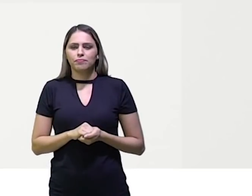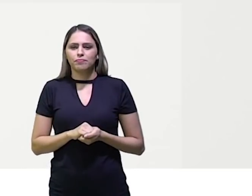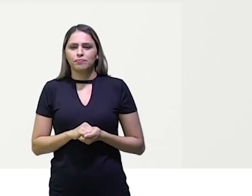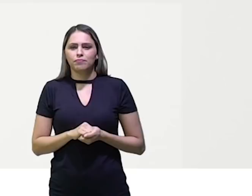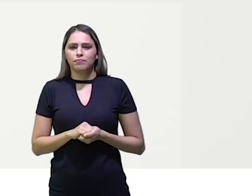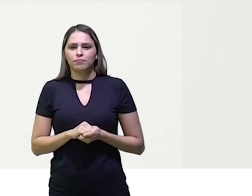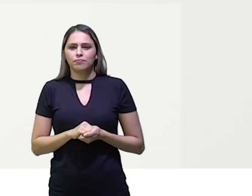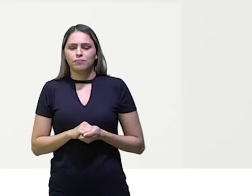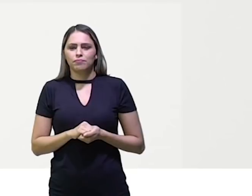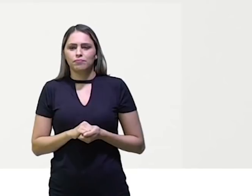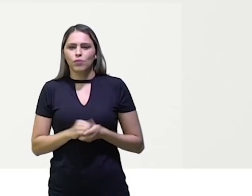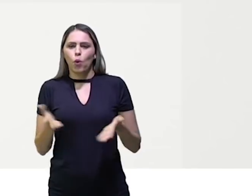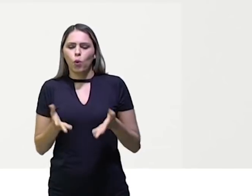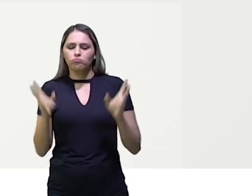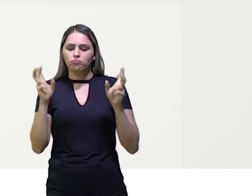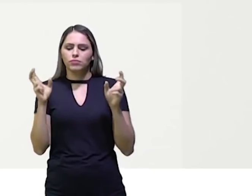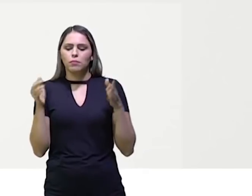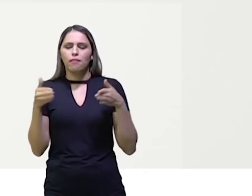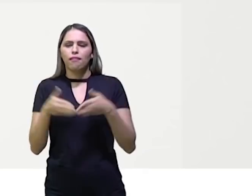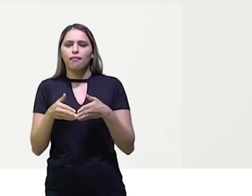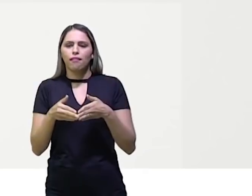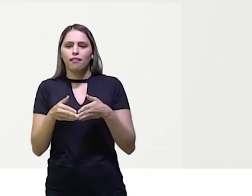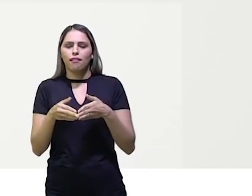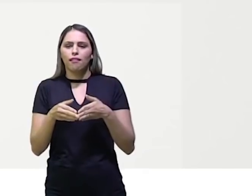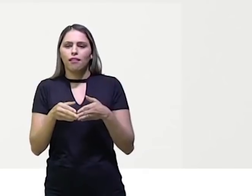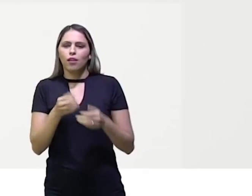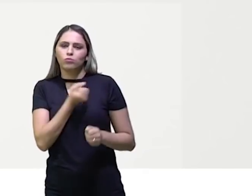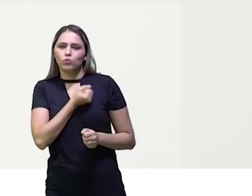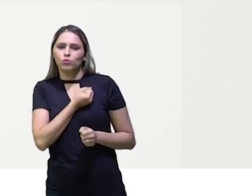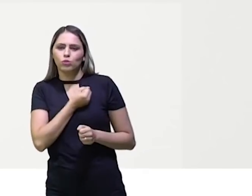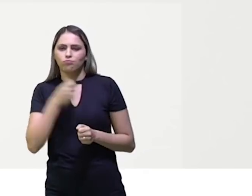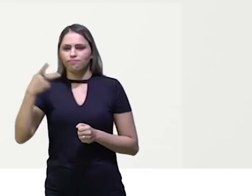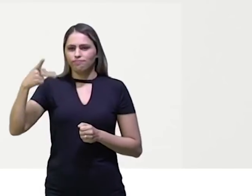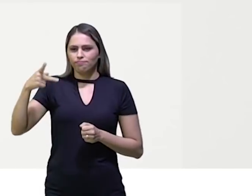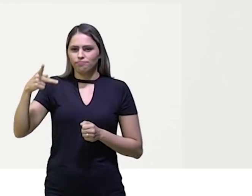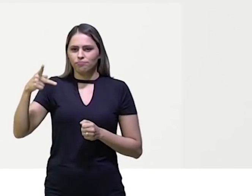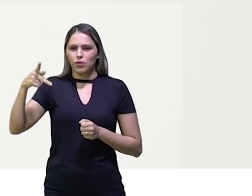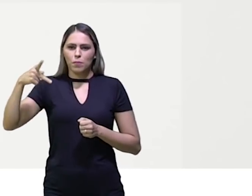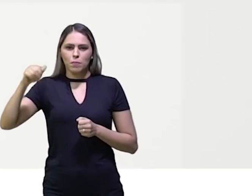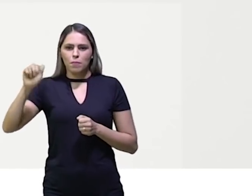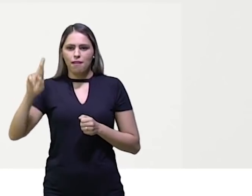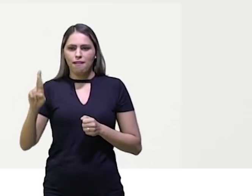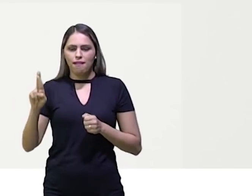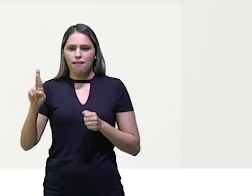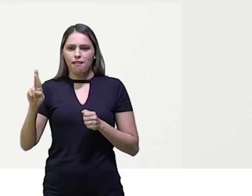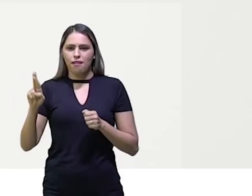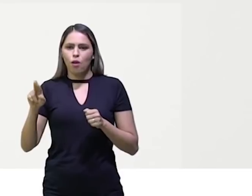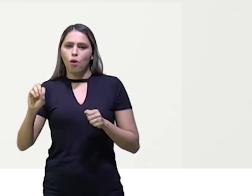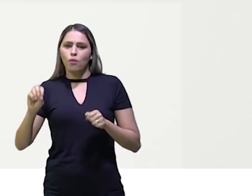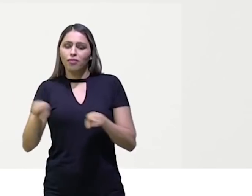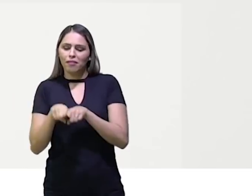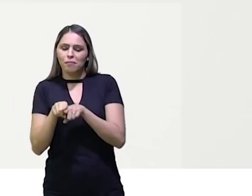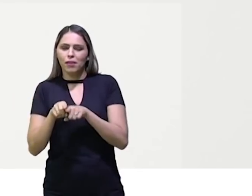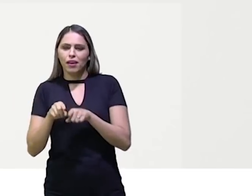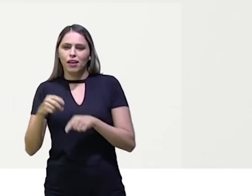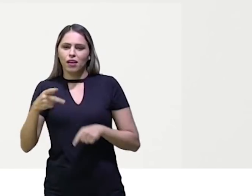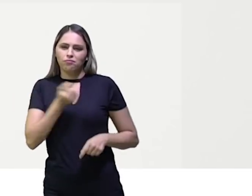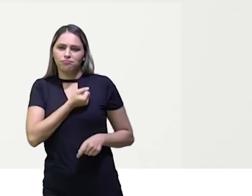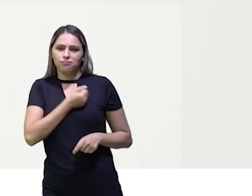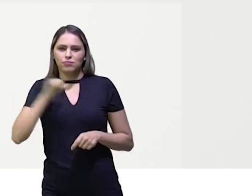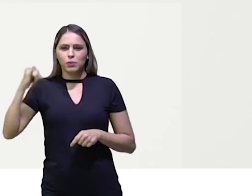de números pares e de números ímpares. Vamos falar também sobre as